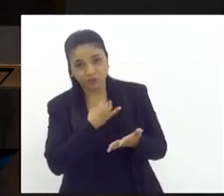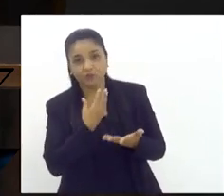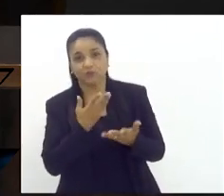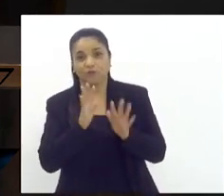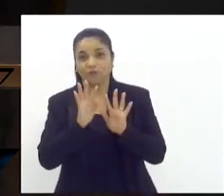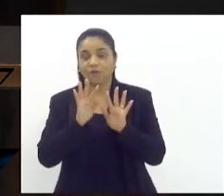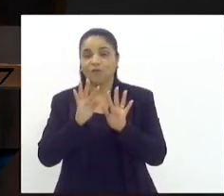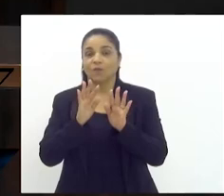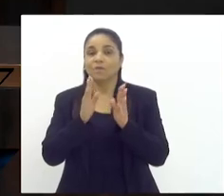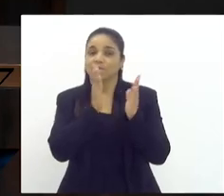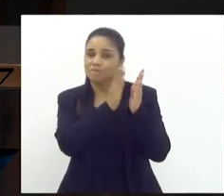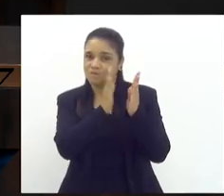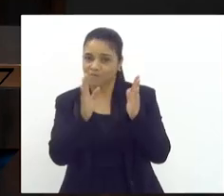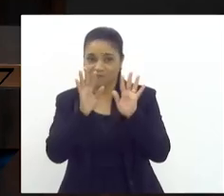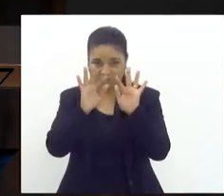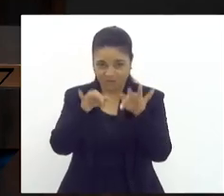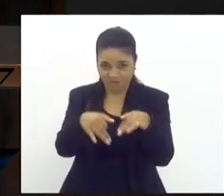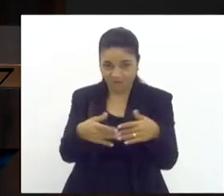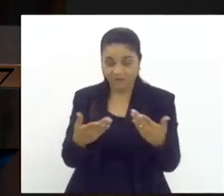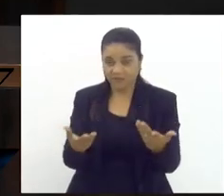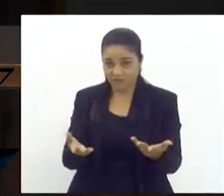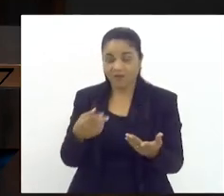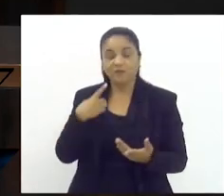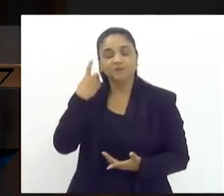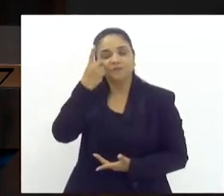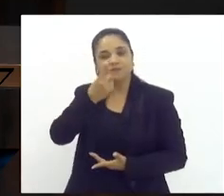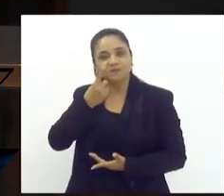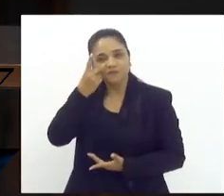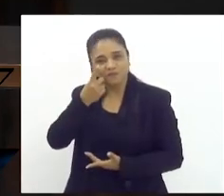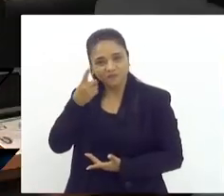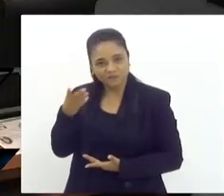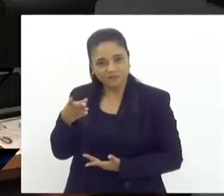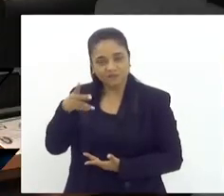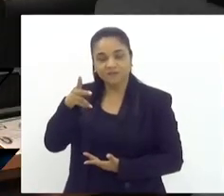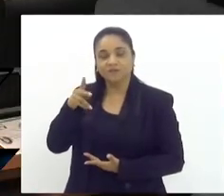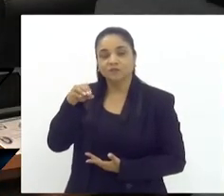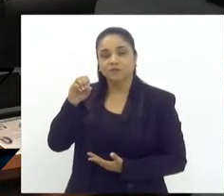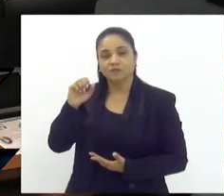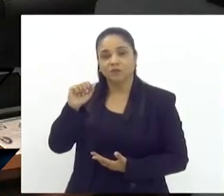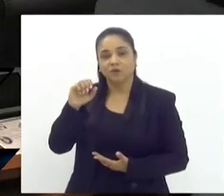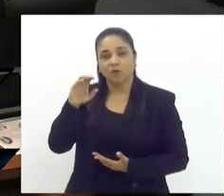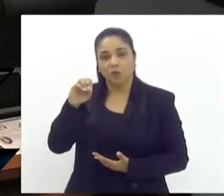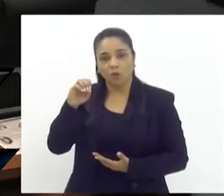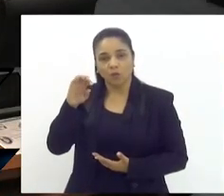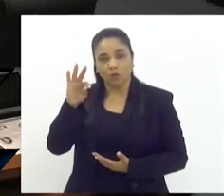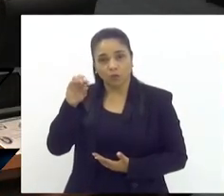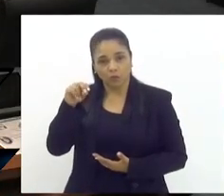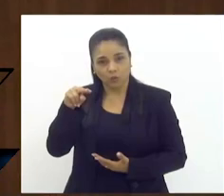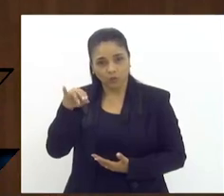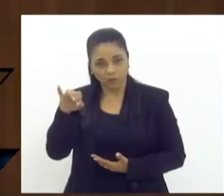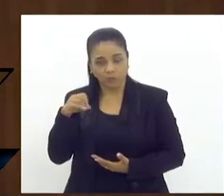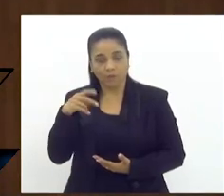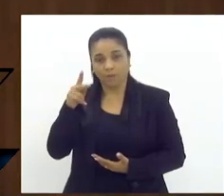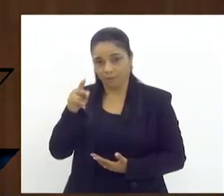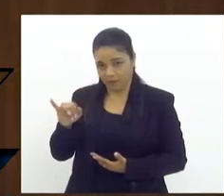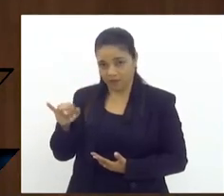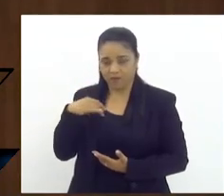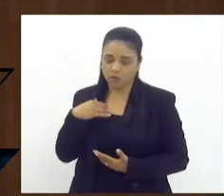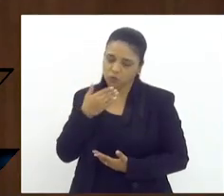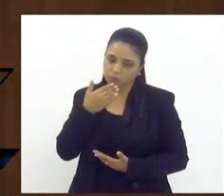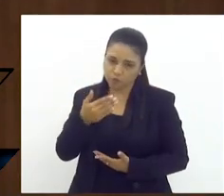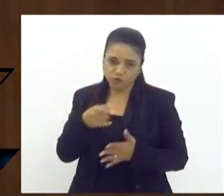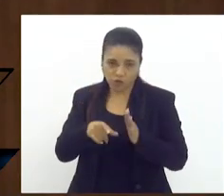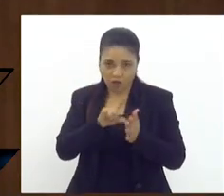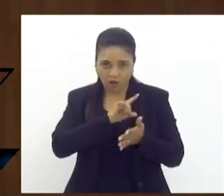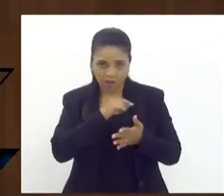por gentileza depois não é sobre o assunto obviamente não pedi a palavra antes para